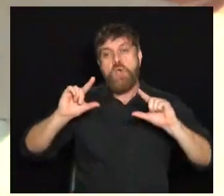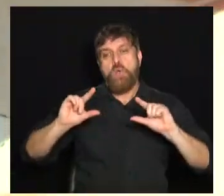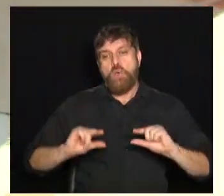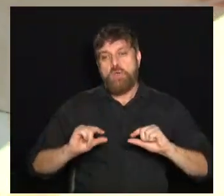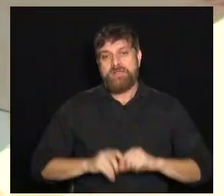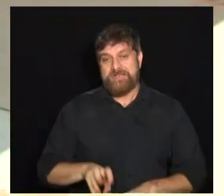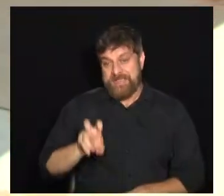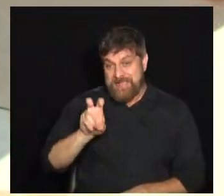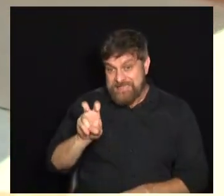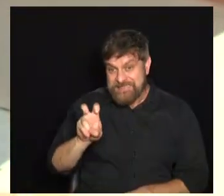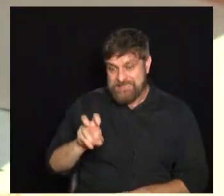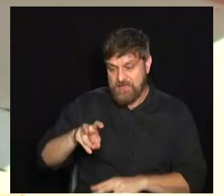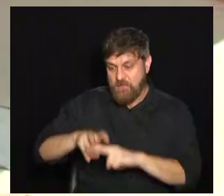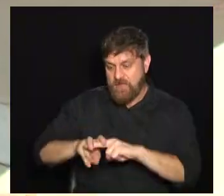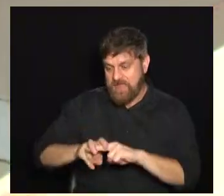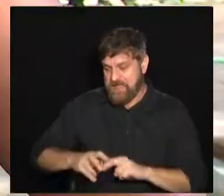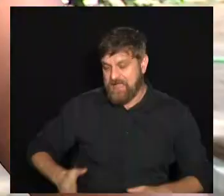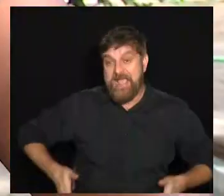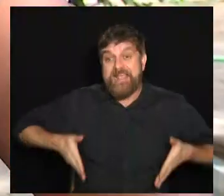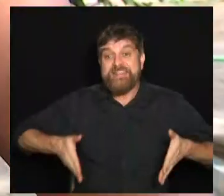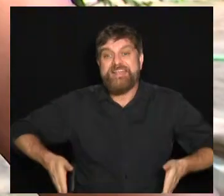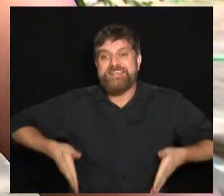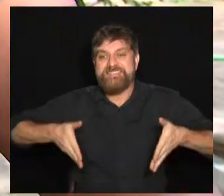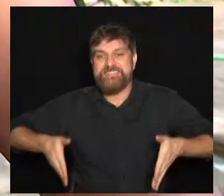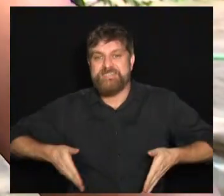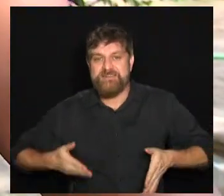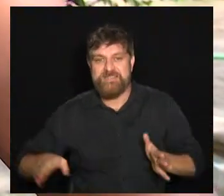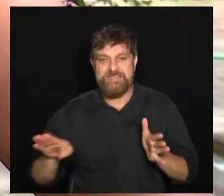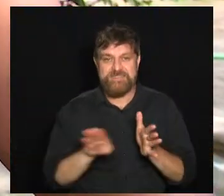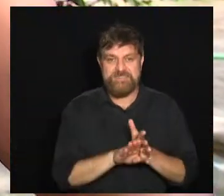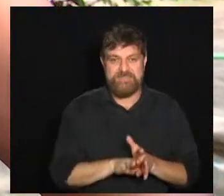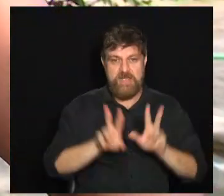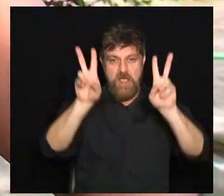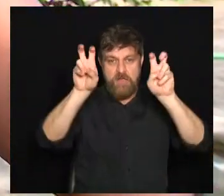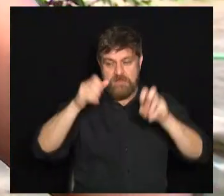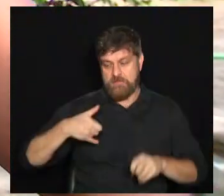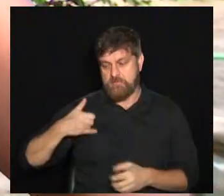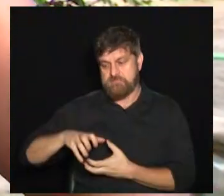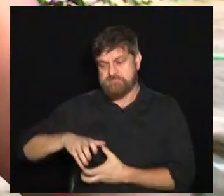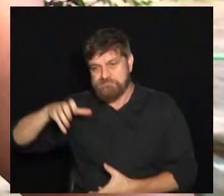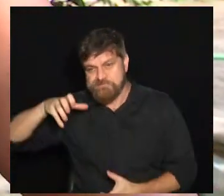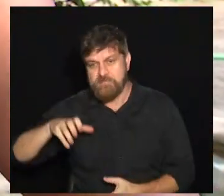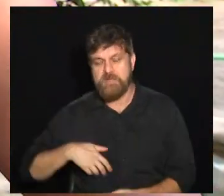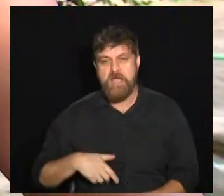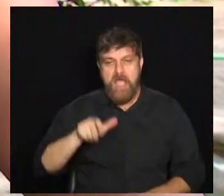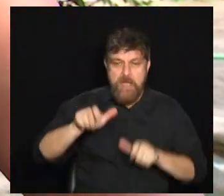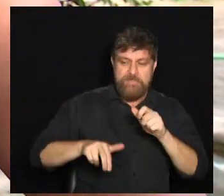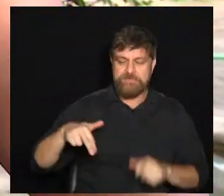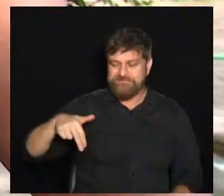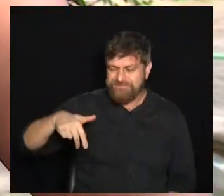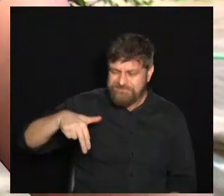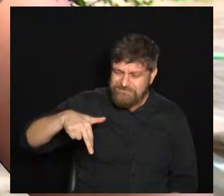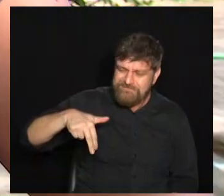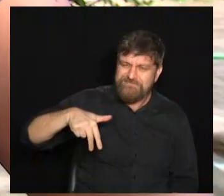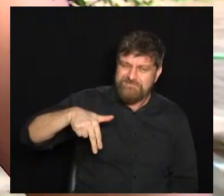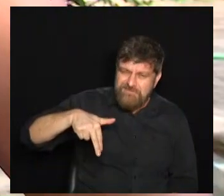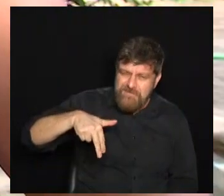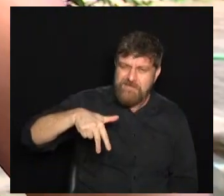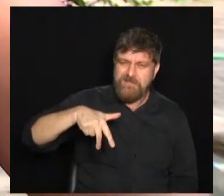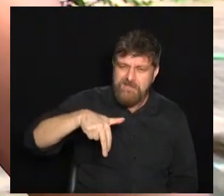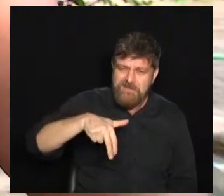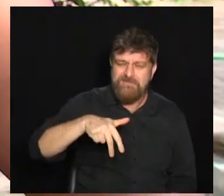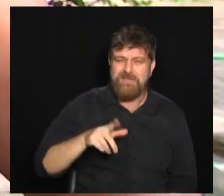5 cadeiras de rodas vieram para cá. Falar de envelhecimento é as mobilidades, a questão da locomoção, né, vai